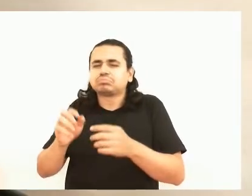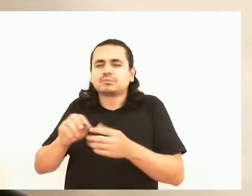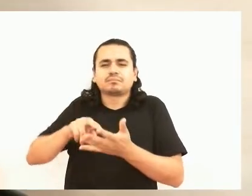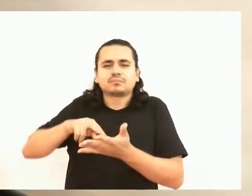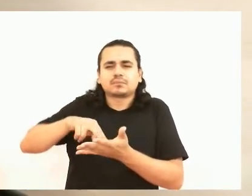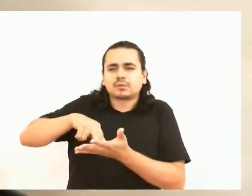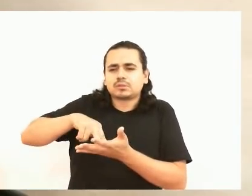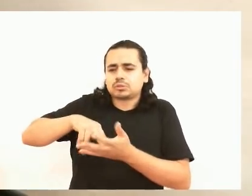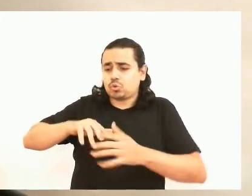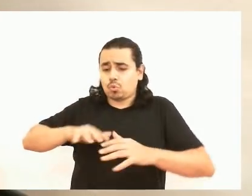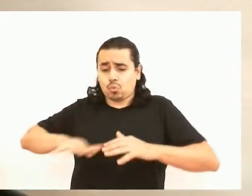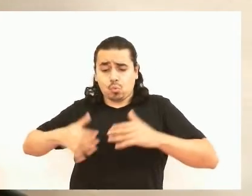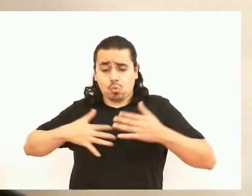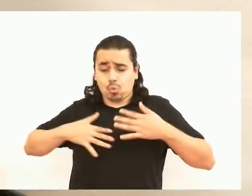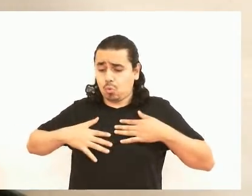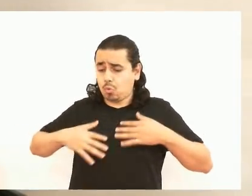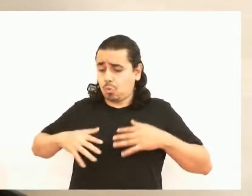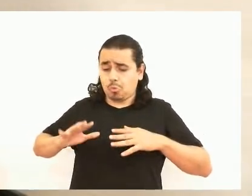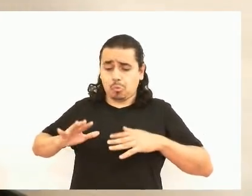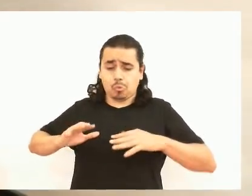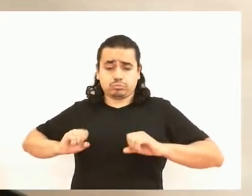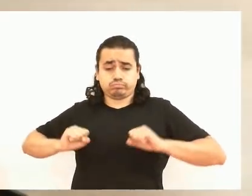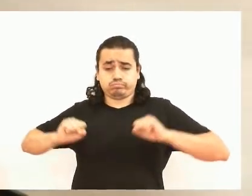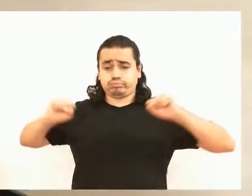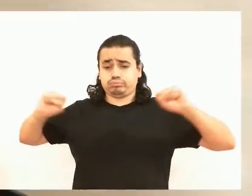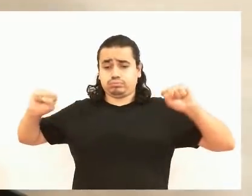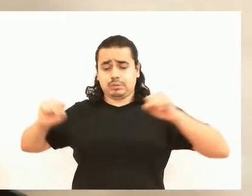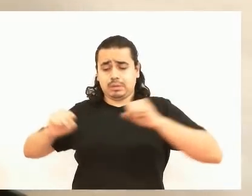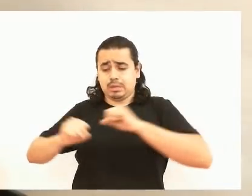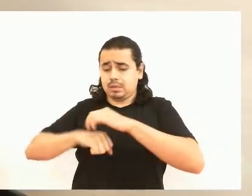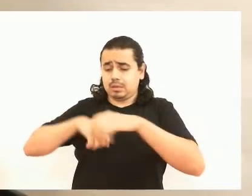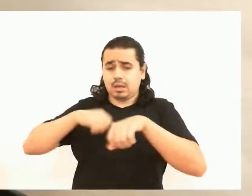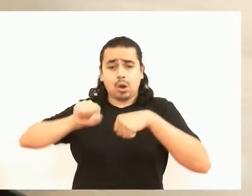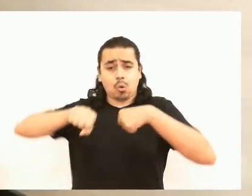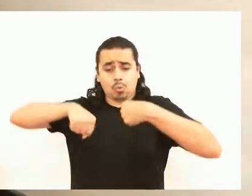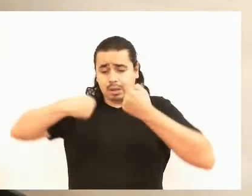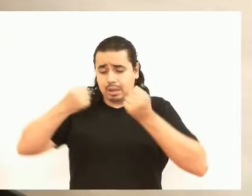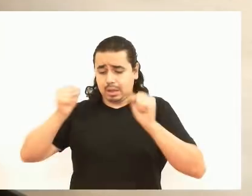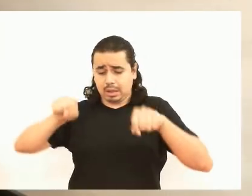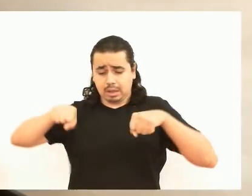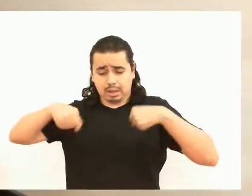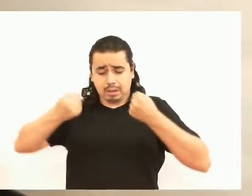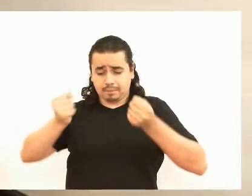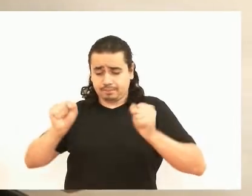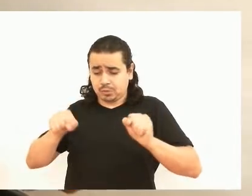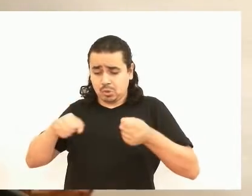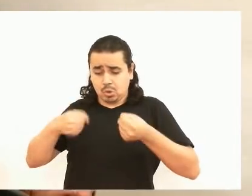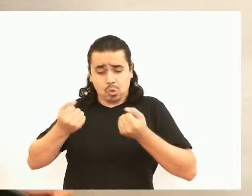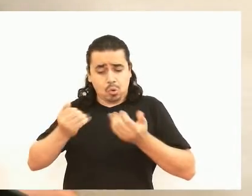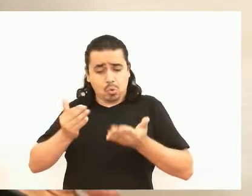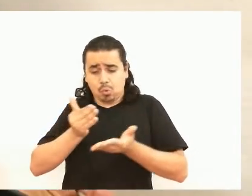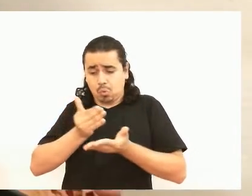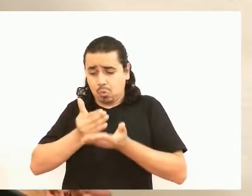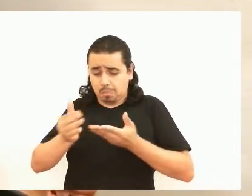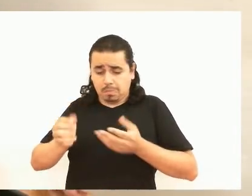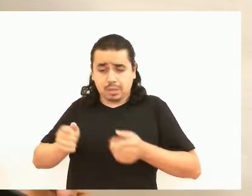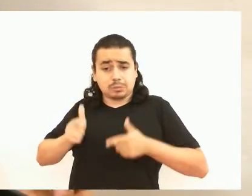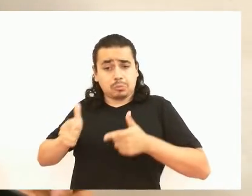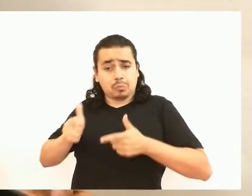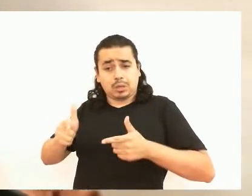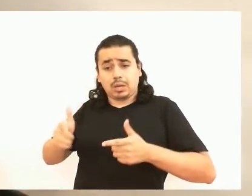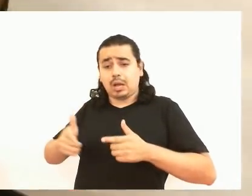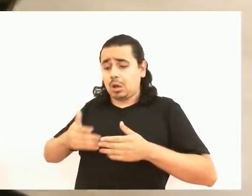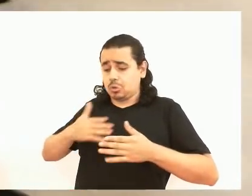quem já espreguiçou hoje quem não desperdiçou se você vai pelo teu pela tua própria necessidade provocando